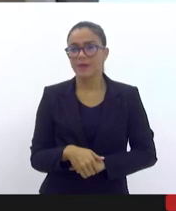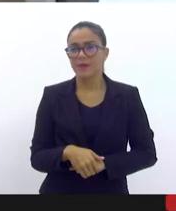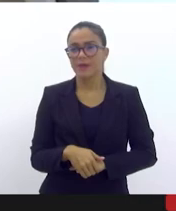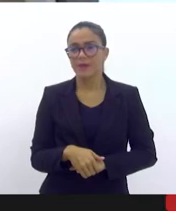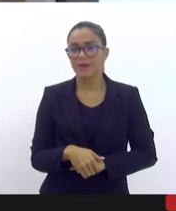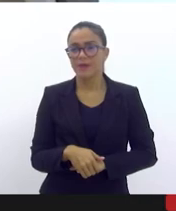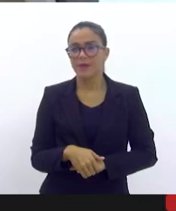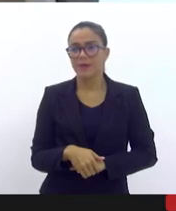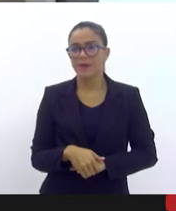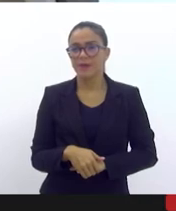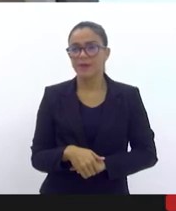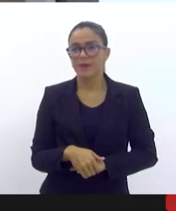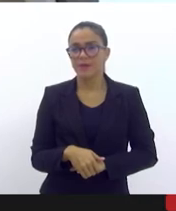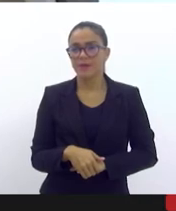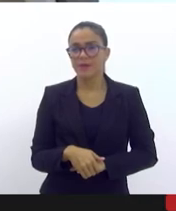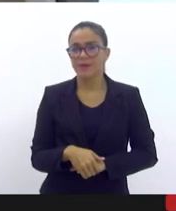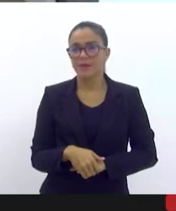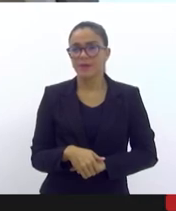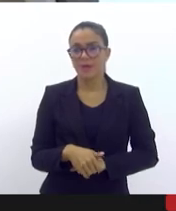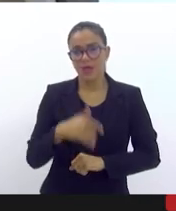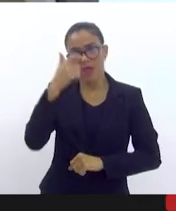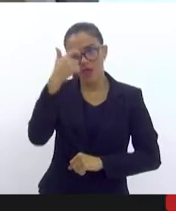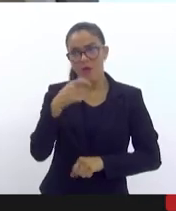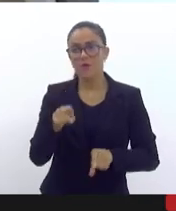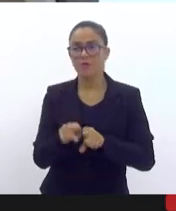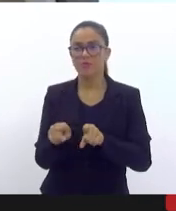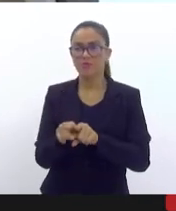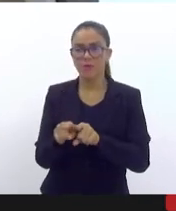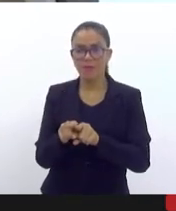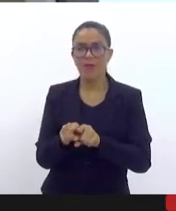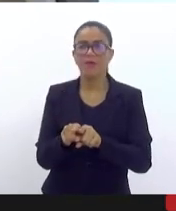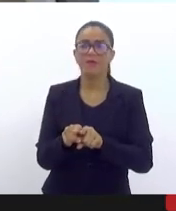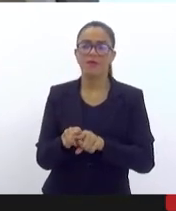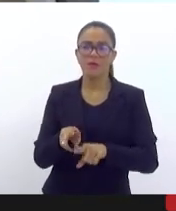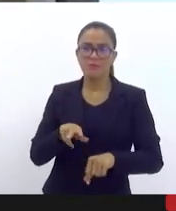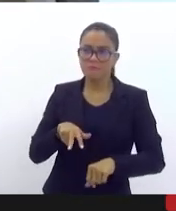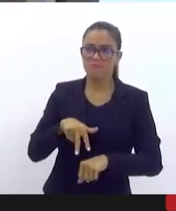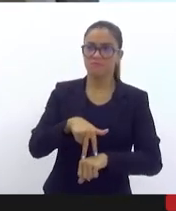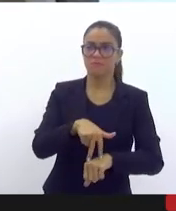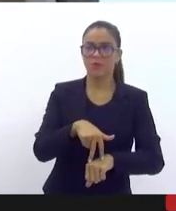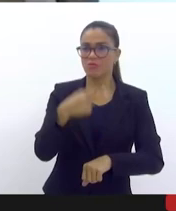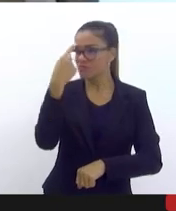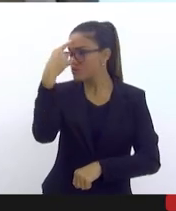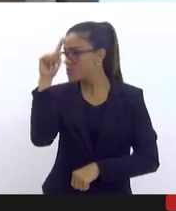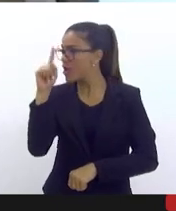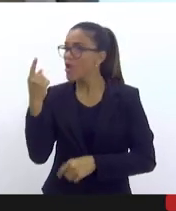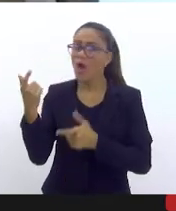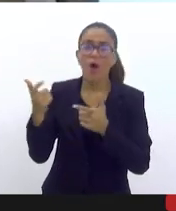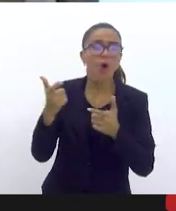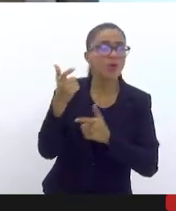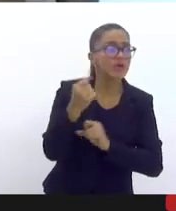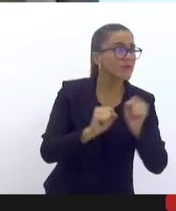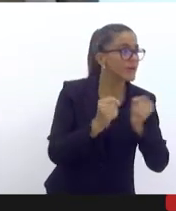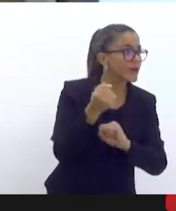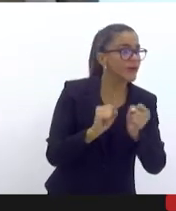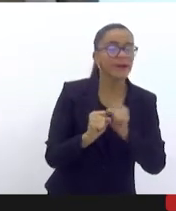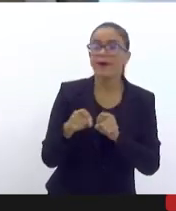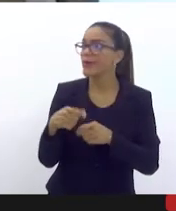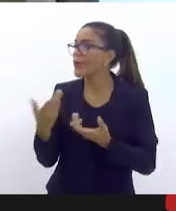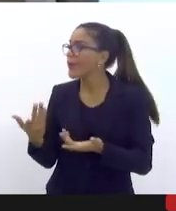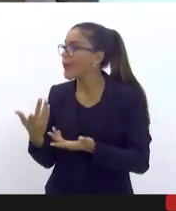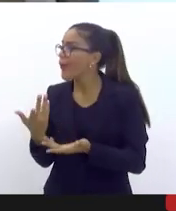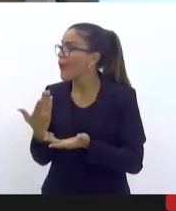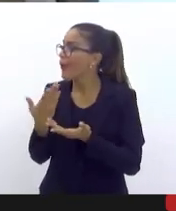de frente né a gente não sabe de onde está vindo para onde está indo quem que traz